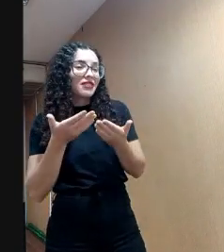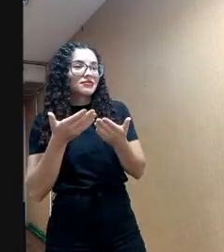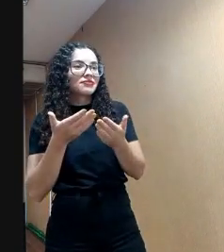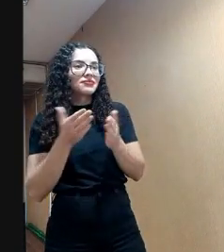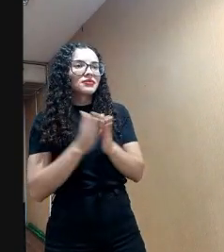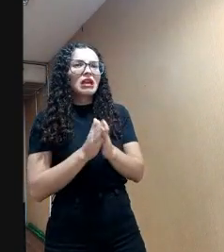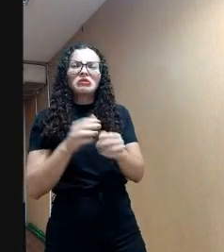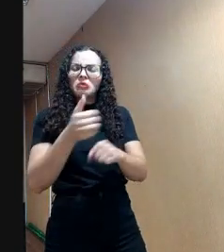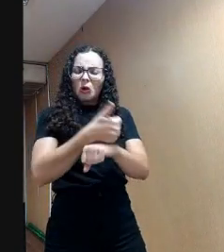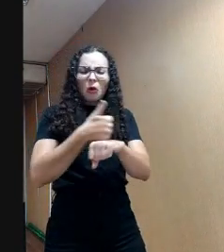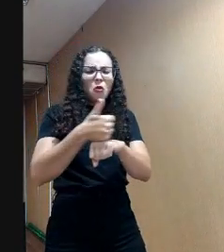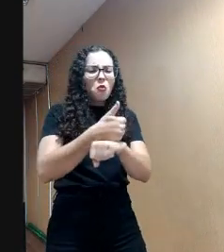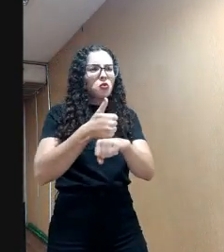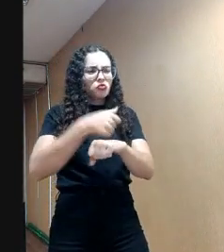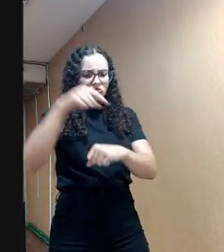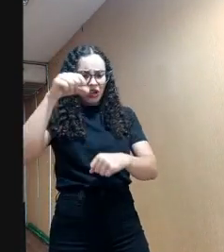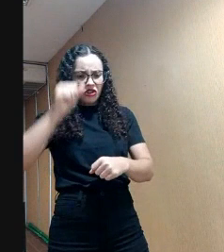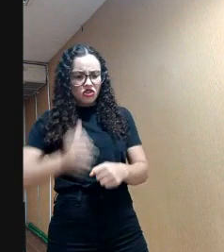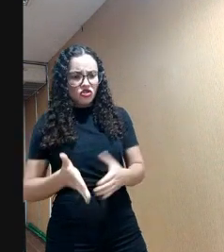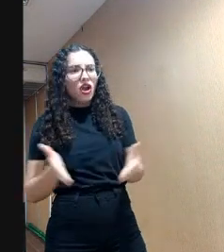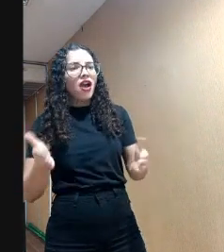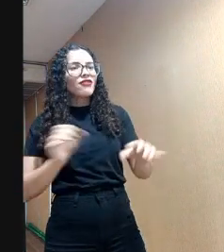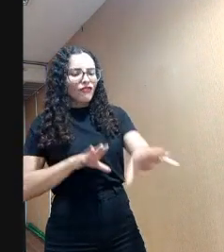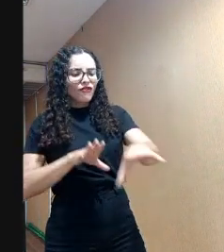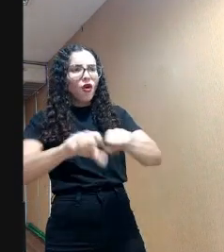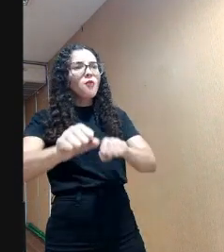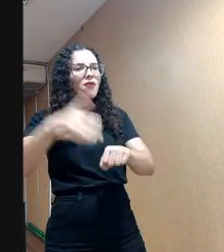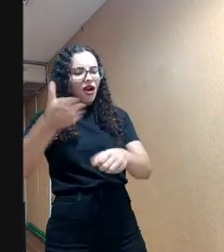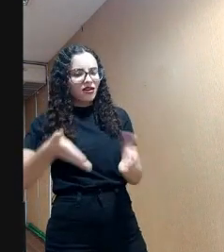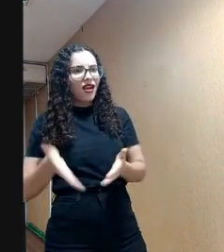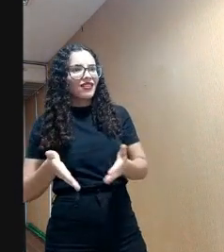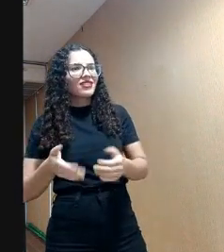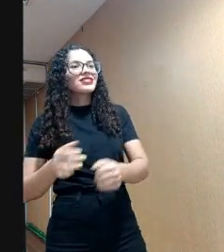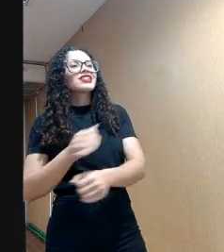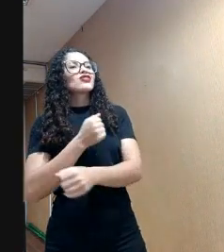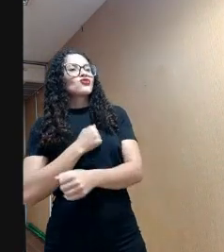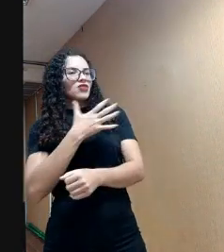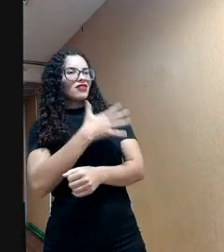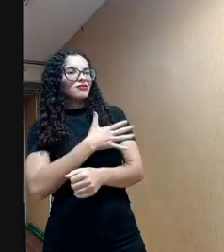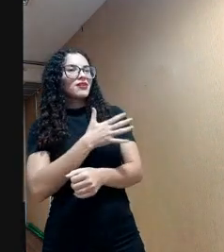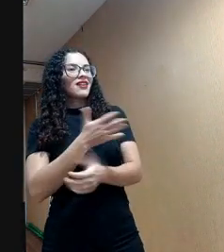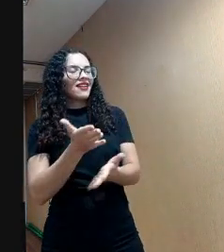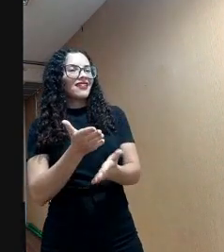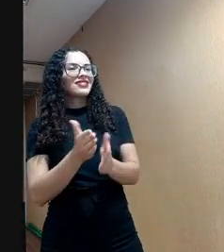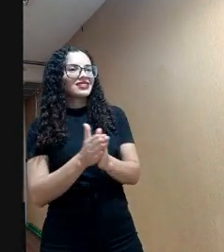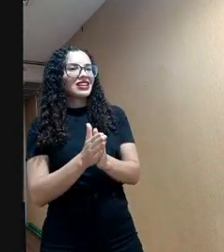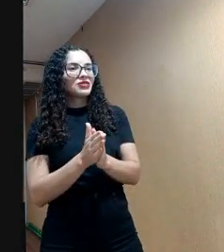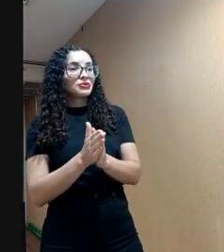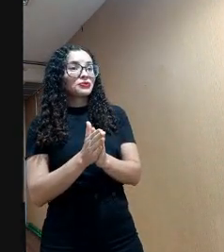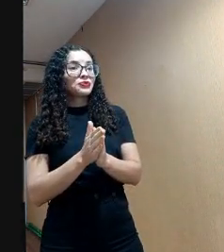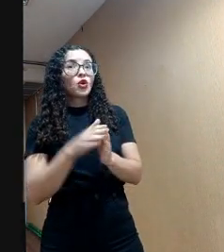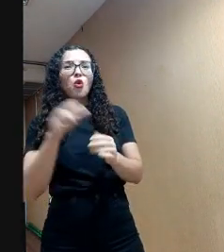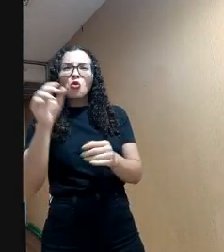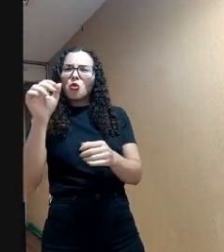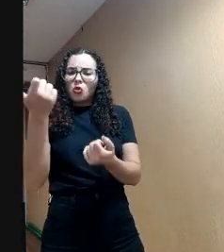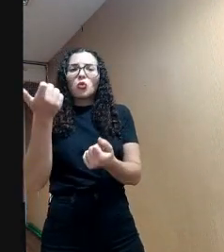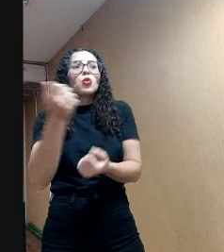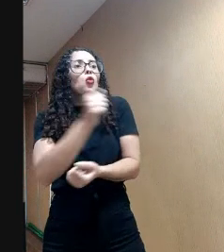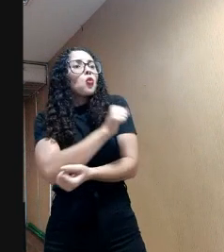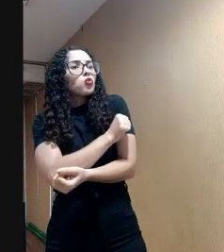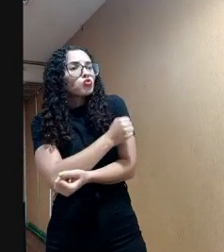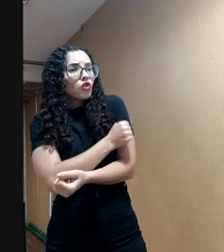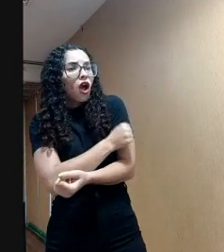formados no IFPE que também retornam para ser palestrantes do nosso evento. Ou seja, eram profissionais que, quando eram